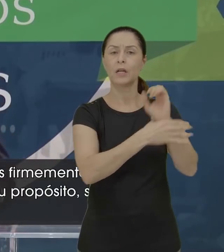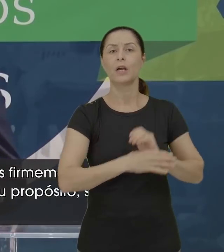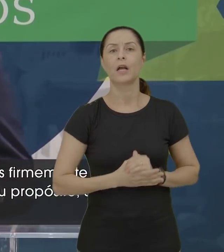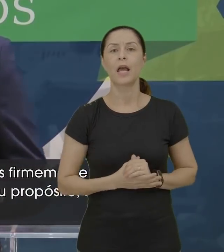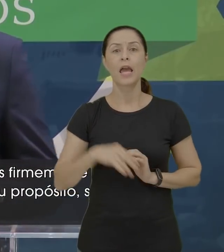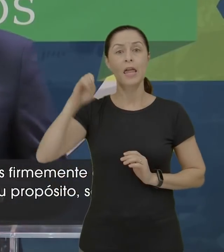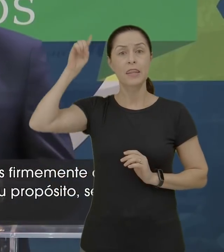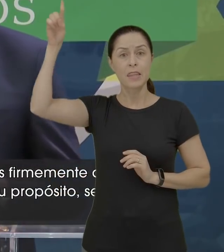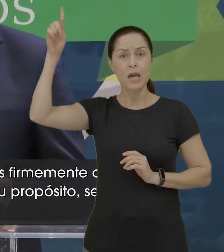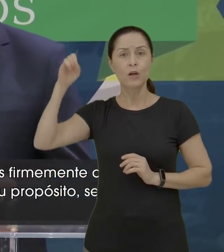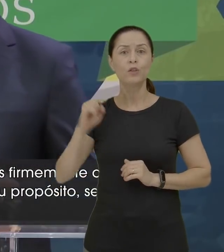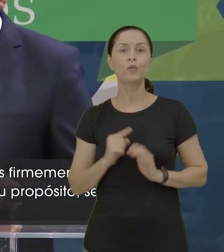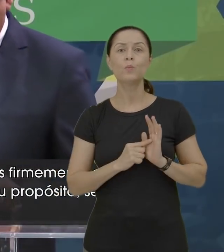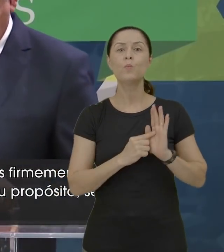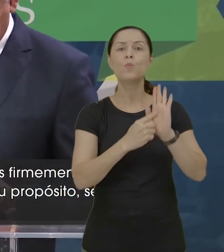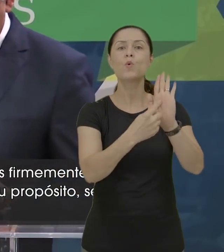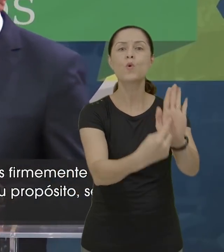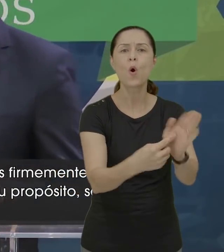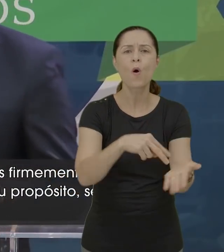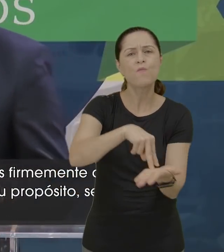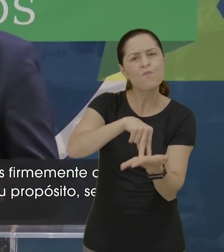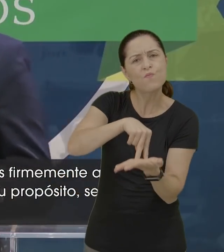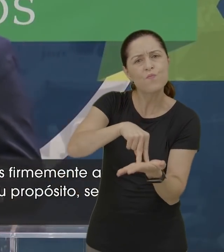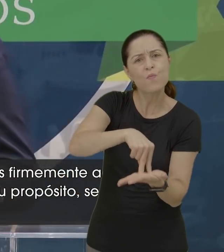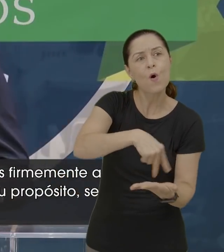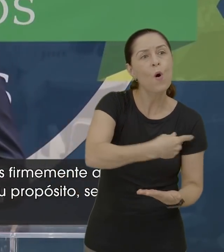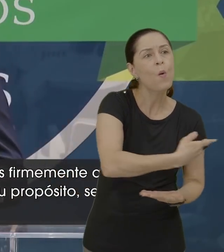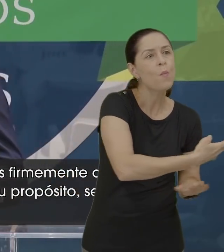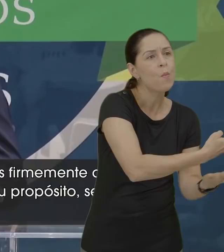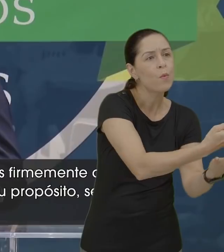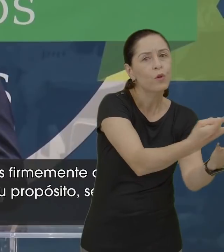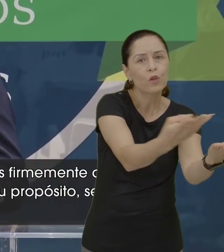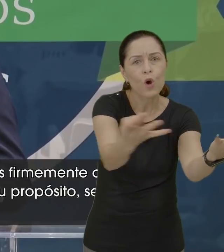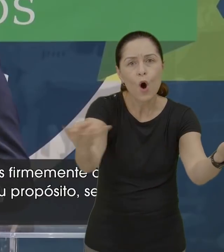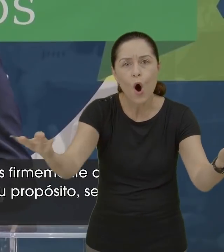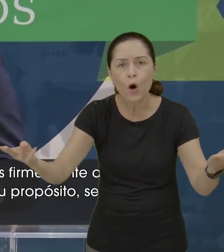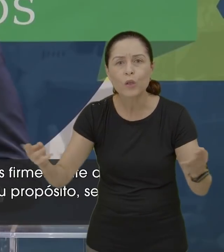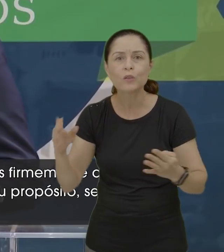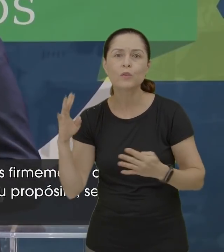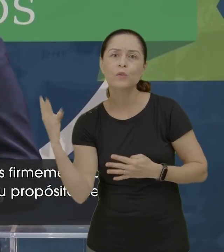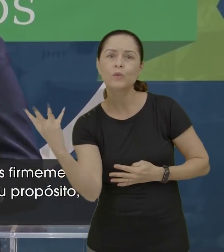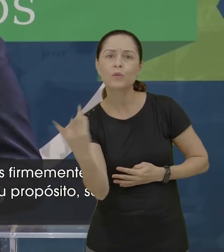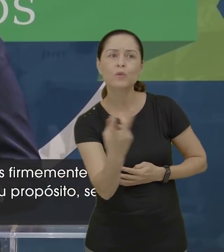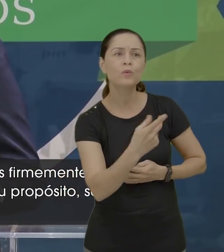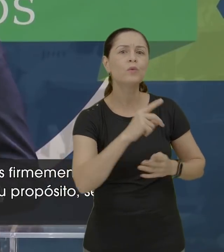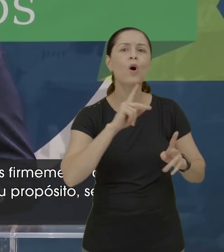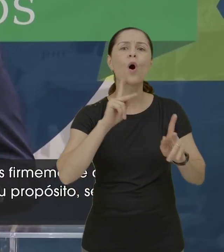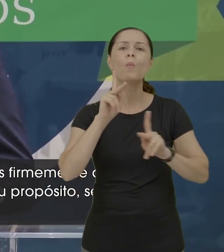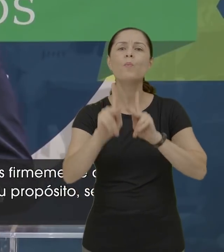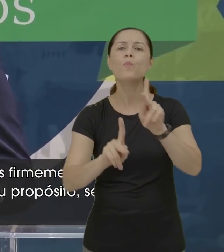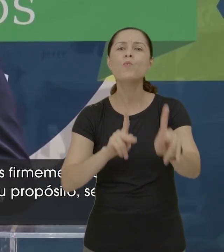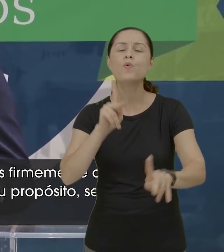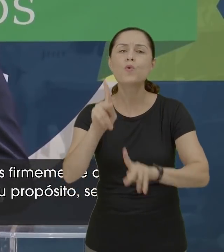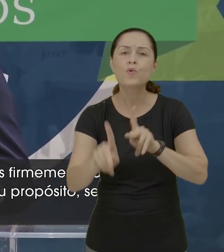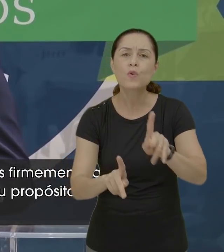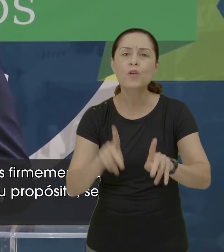isso, Deus, quando quis mostrar mais firmemente aos herdeiros da promessa